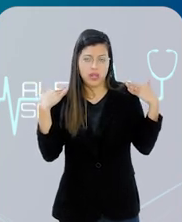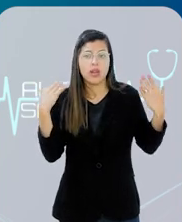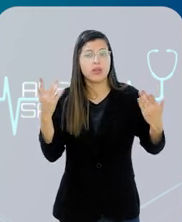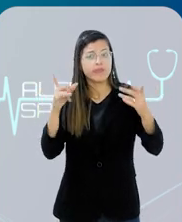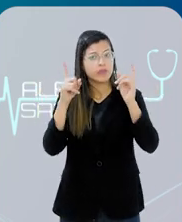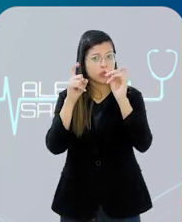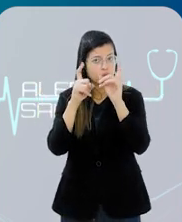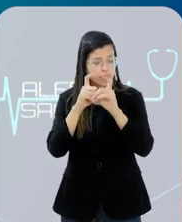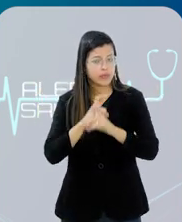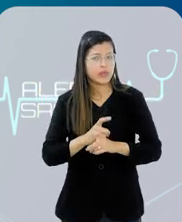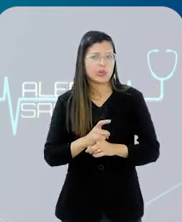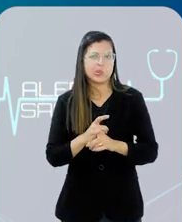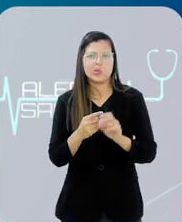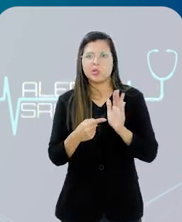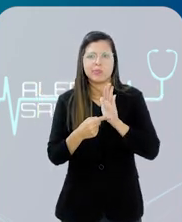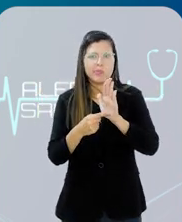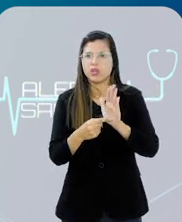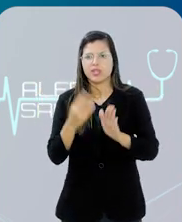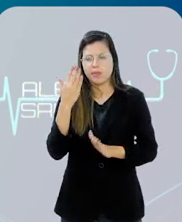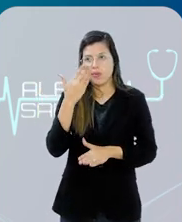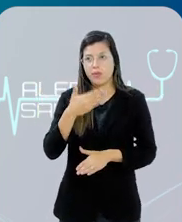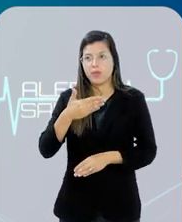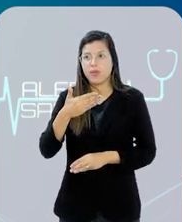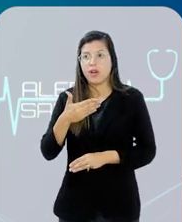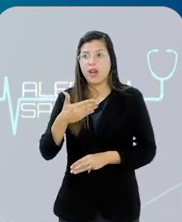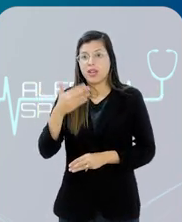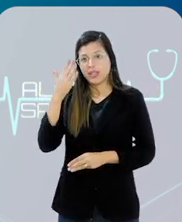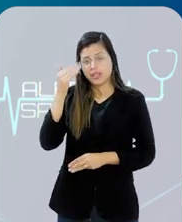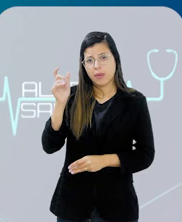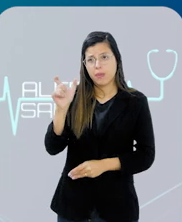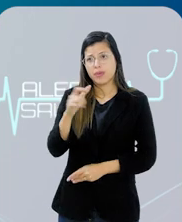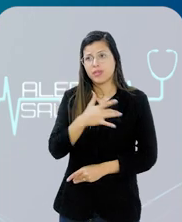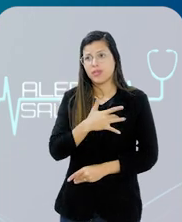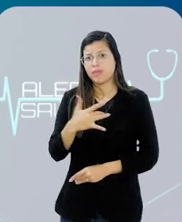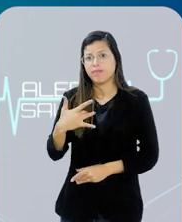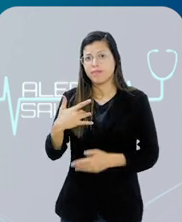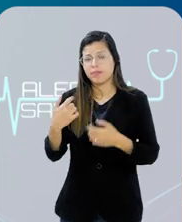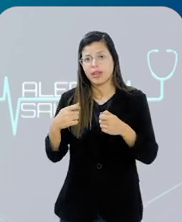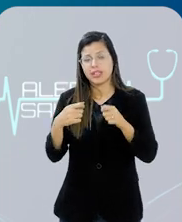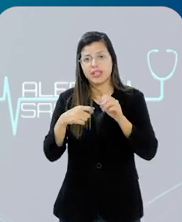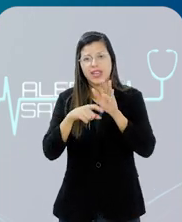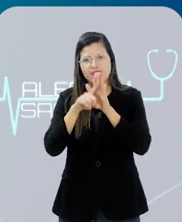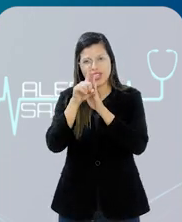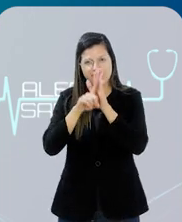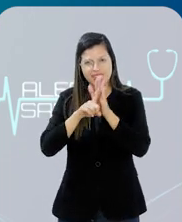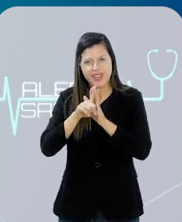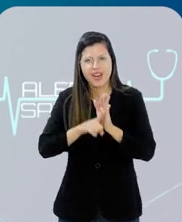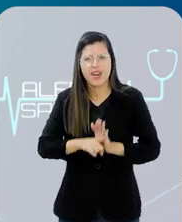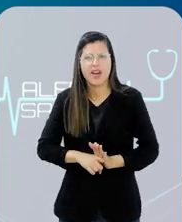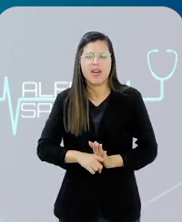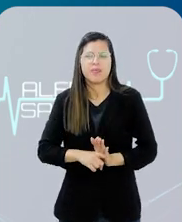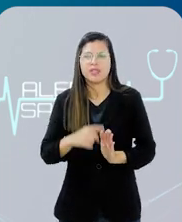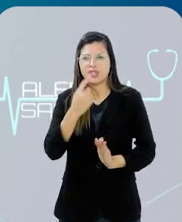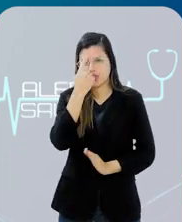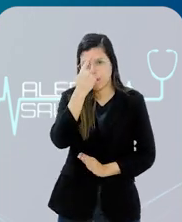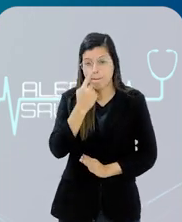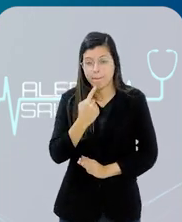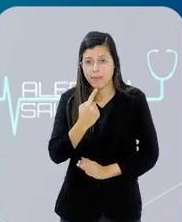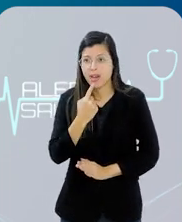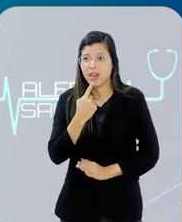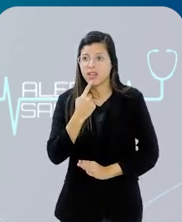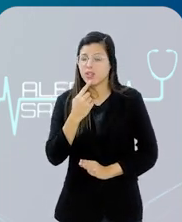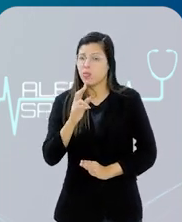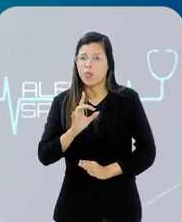difícil de ser provado. E a gente sabe que a saúde suplementar, ela precisa de exames de imagem. Então ela teria não só o meu